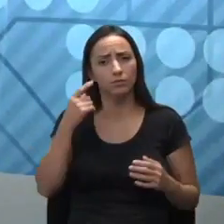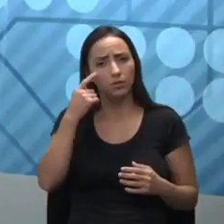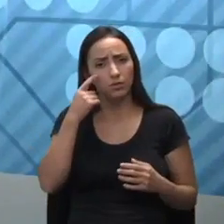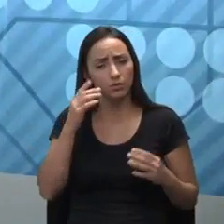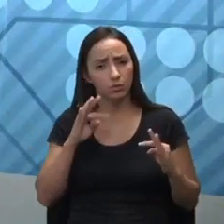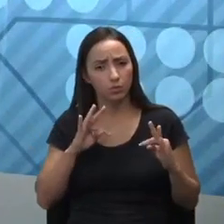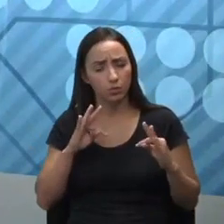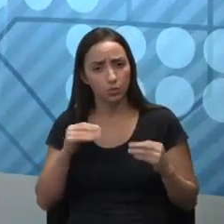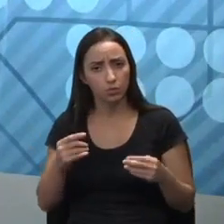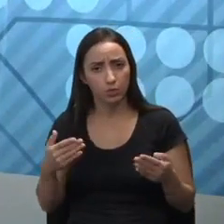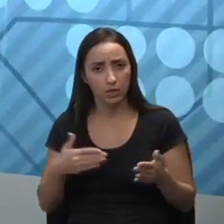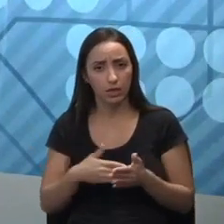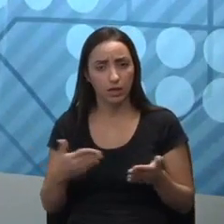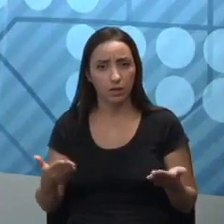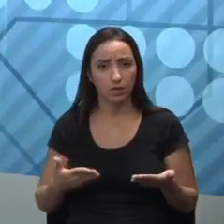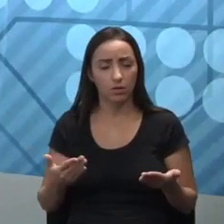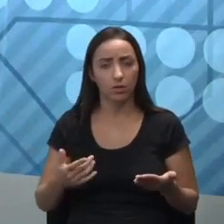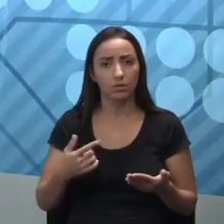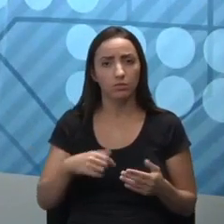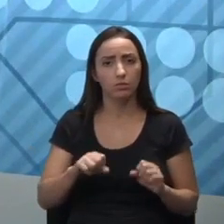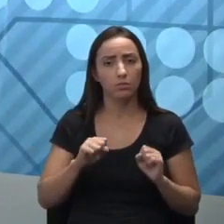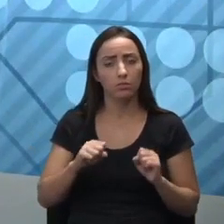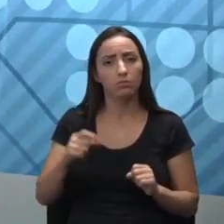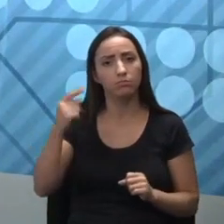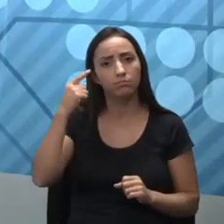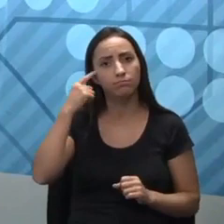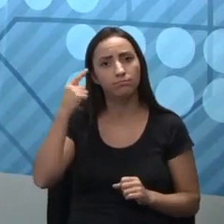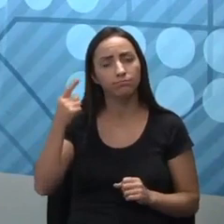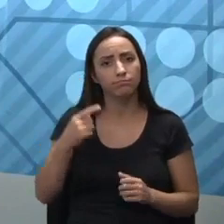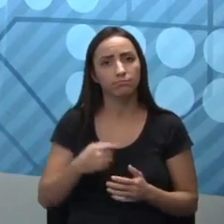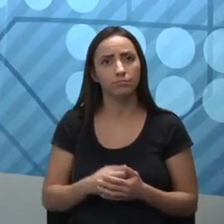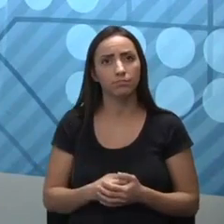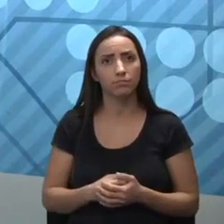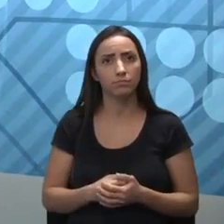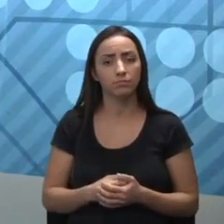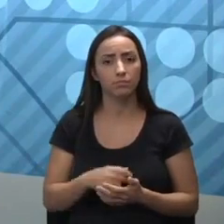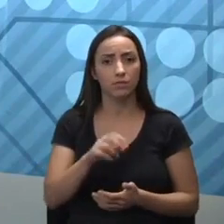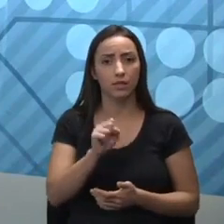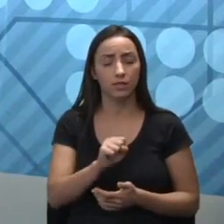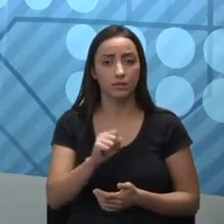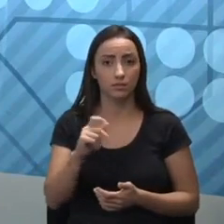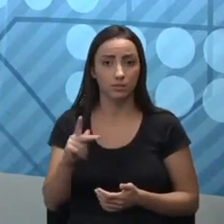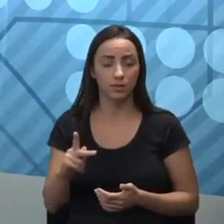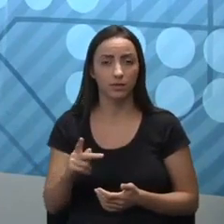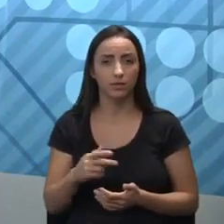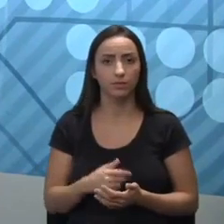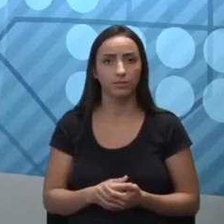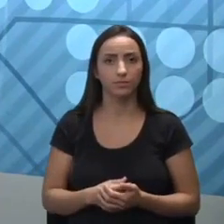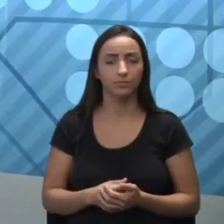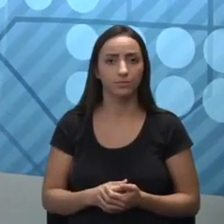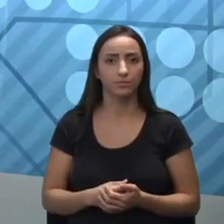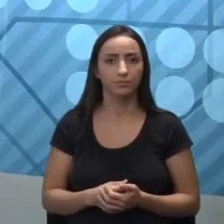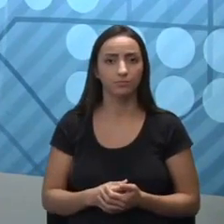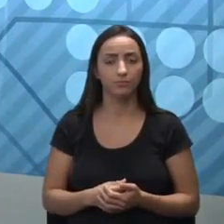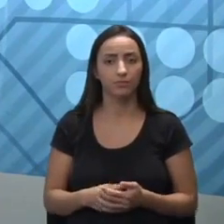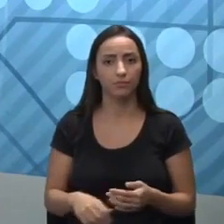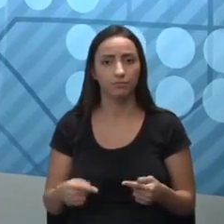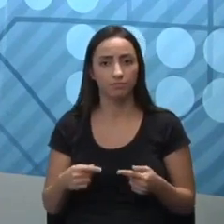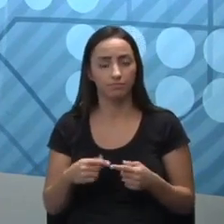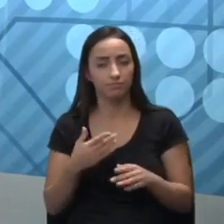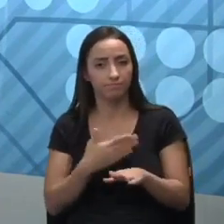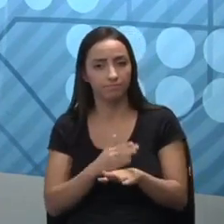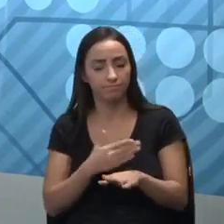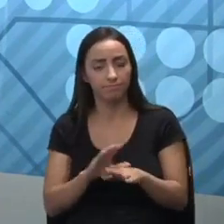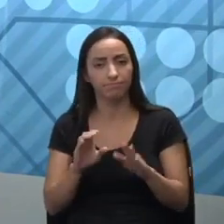vistos até esse momento, nós podemos partir para uma situação problema. Vamos colocar em prática, né,